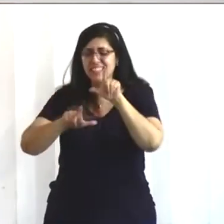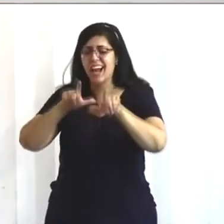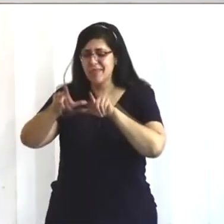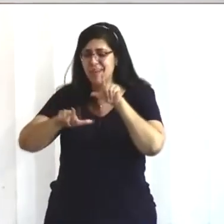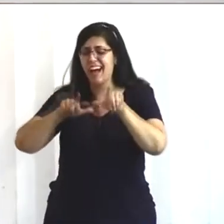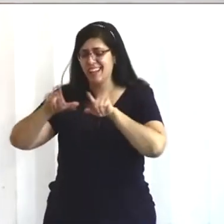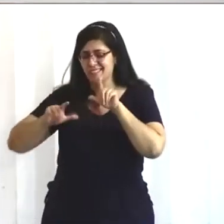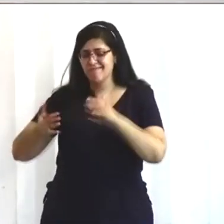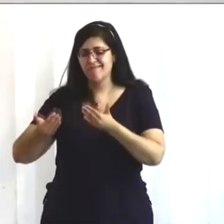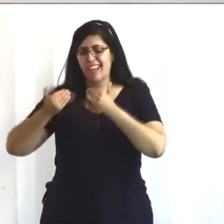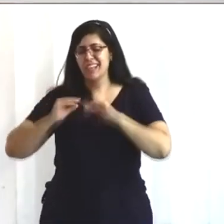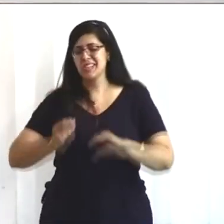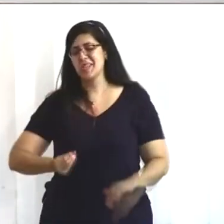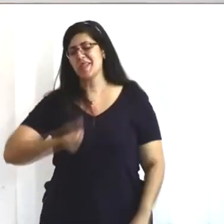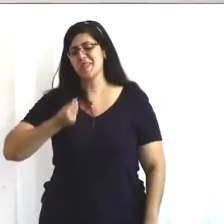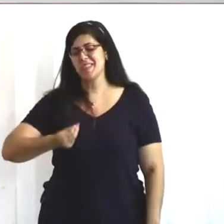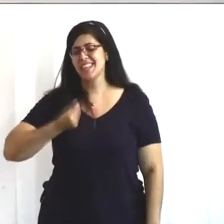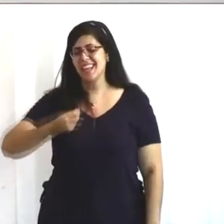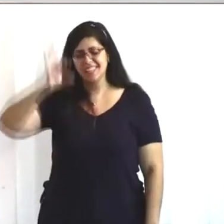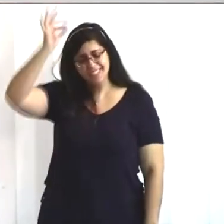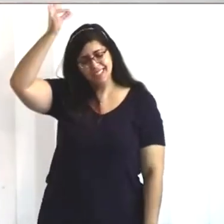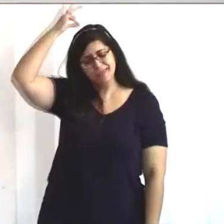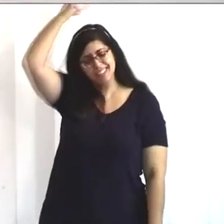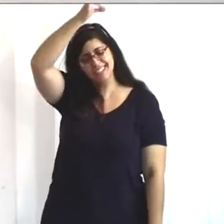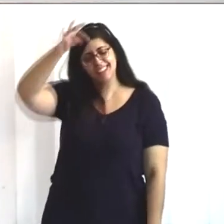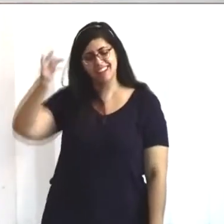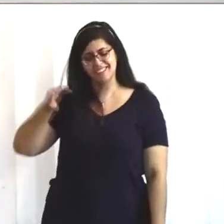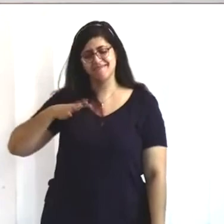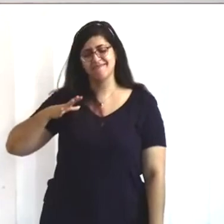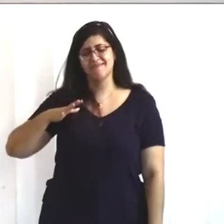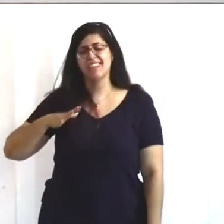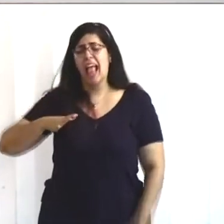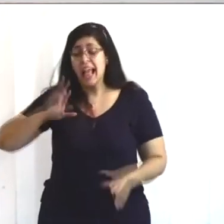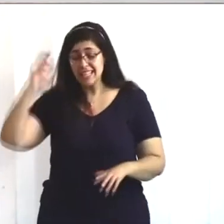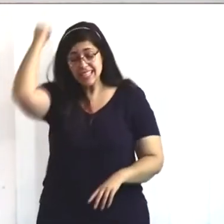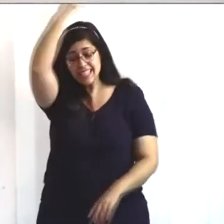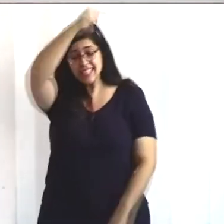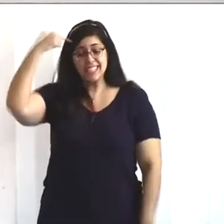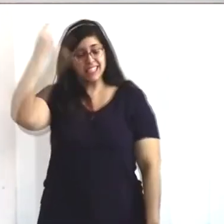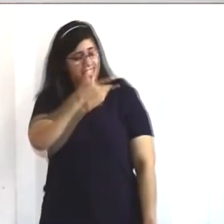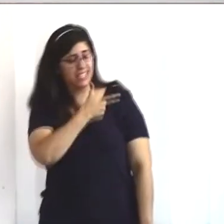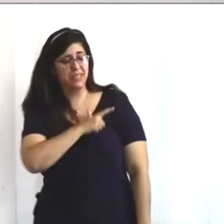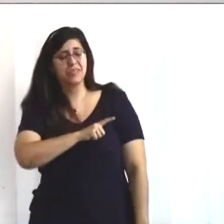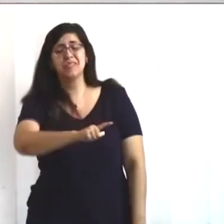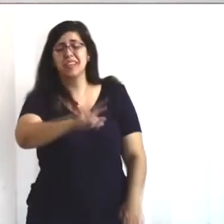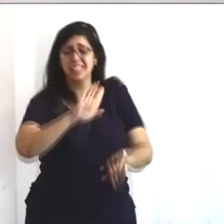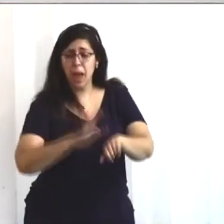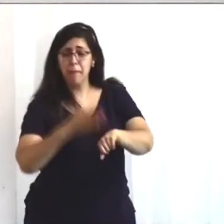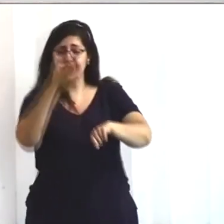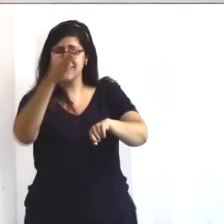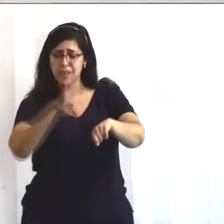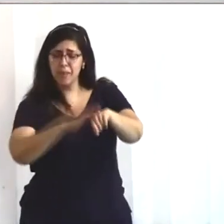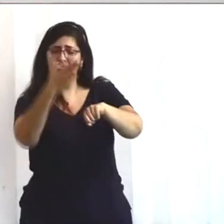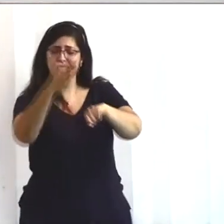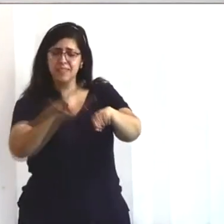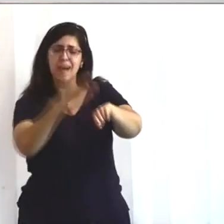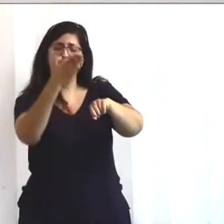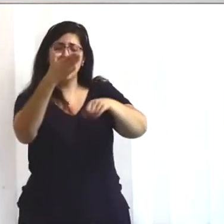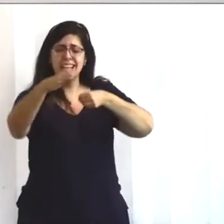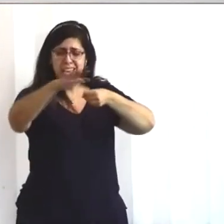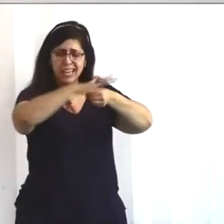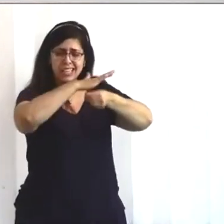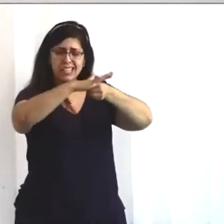Então, concluo dizendo uma coisa muito simples: a blasfêmia, o que não é a blasfêmia contra o